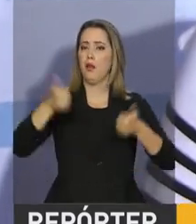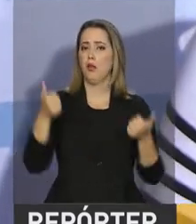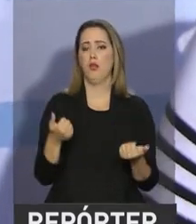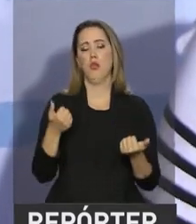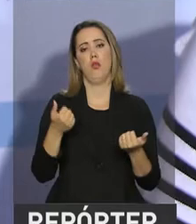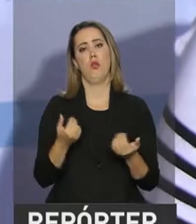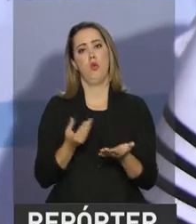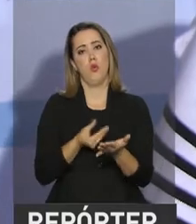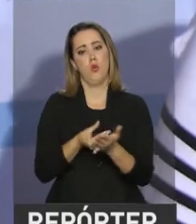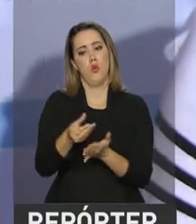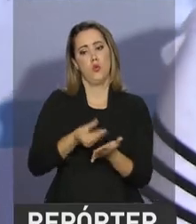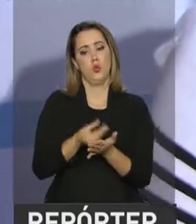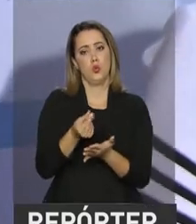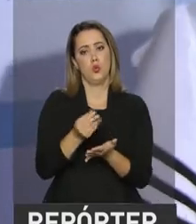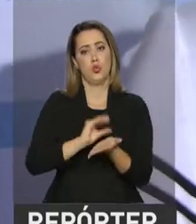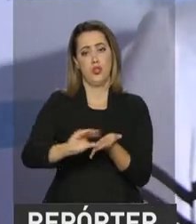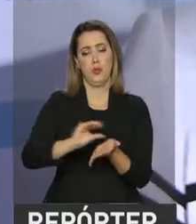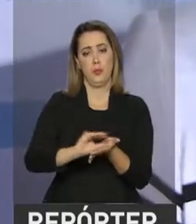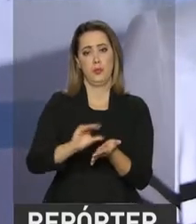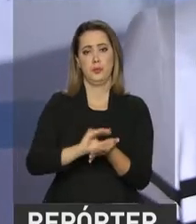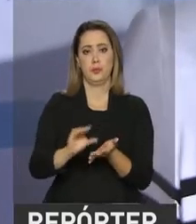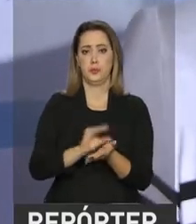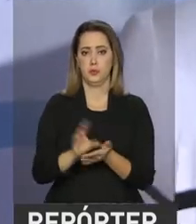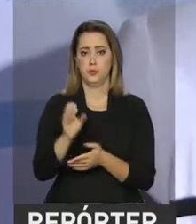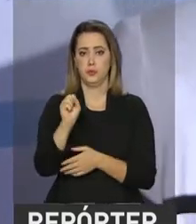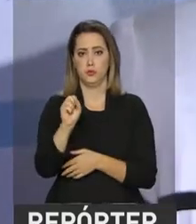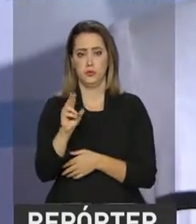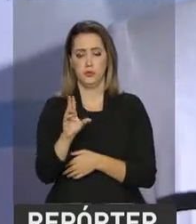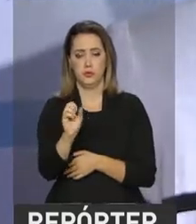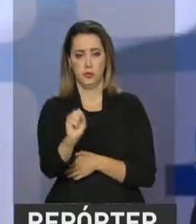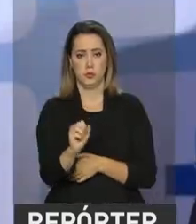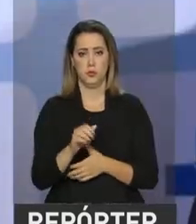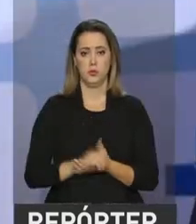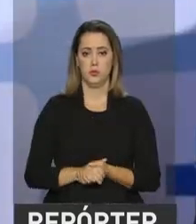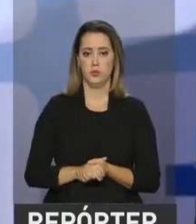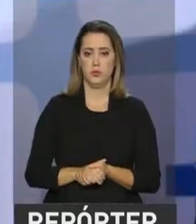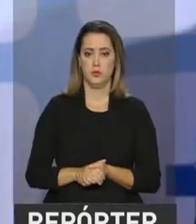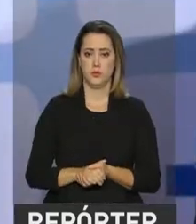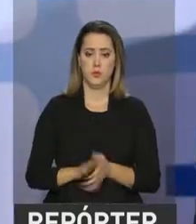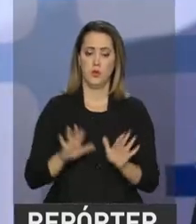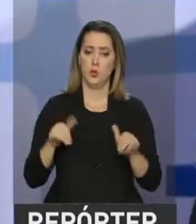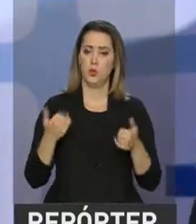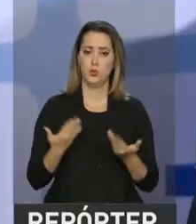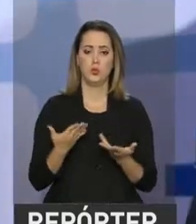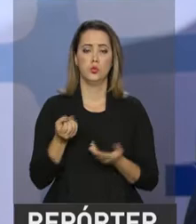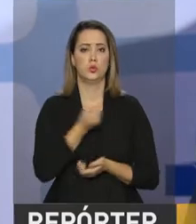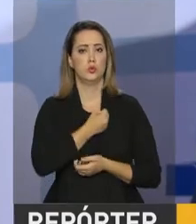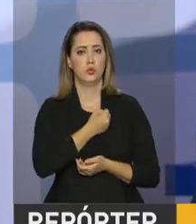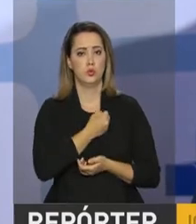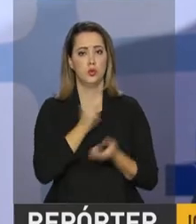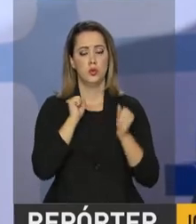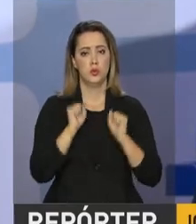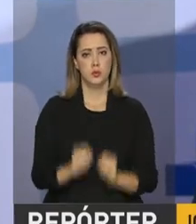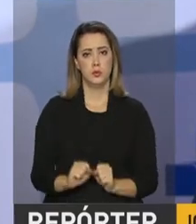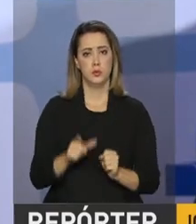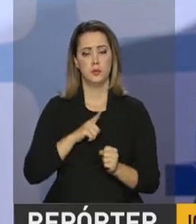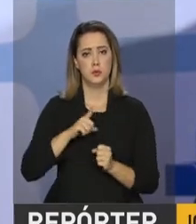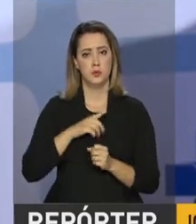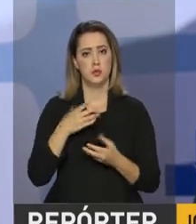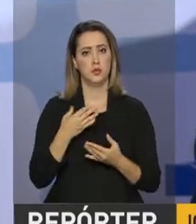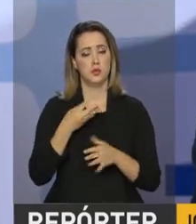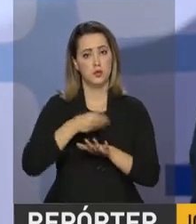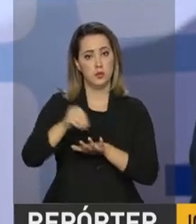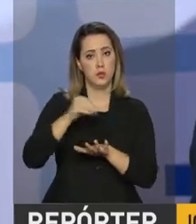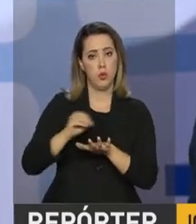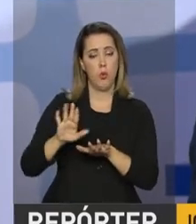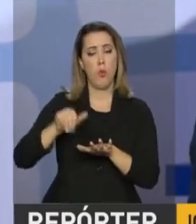o recurso disponível do Sistema Único de Saúde para atender a população. Consolidando esses dados, ele poderá ter informações